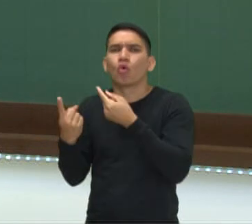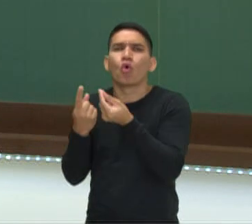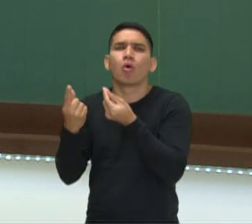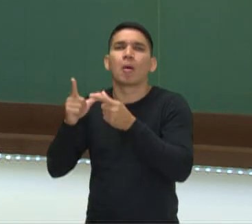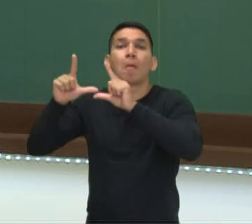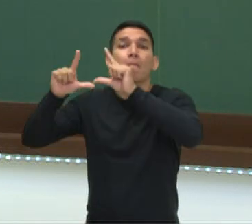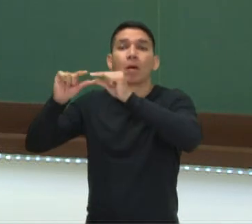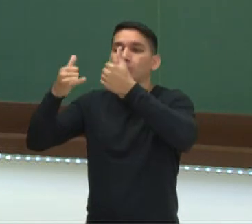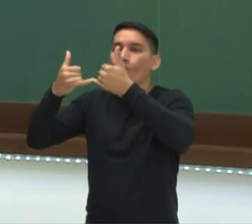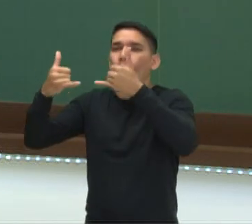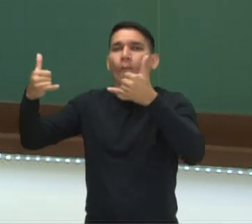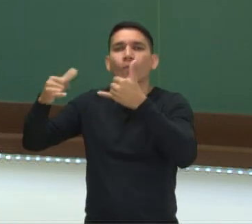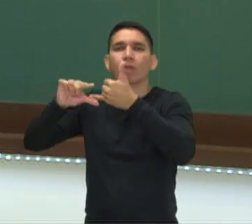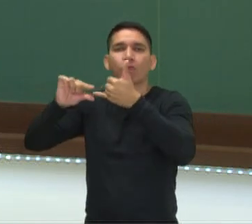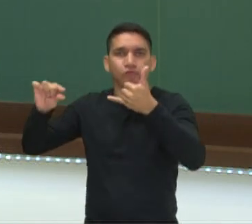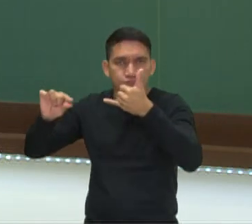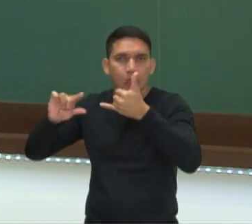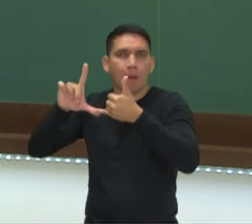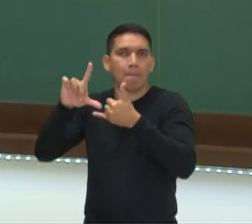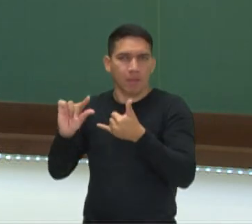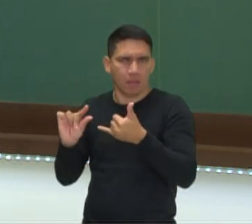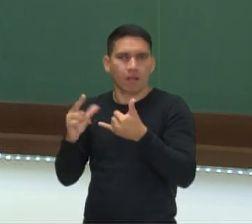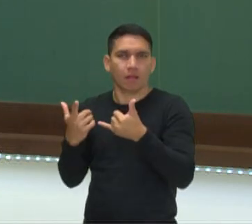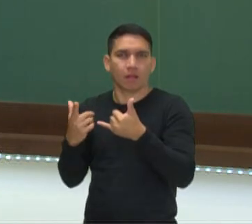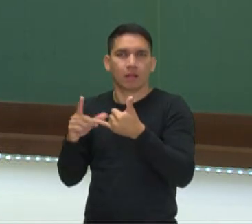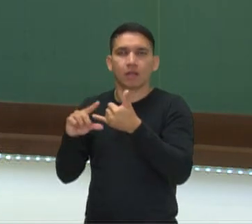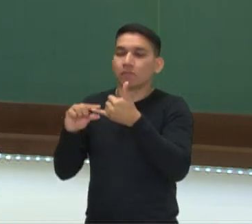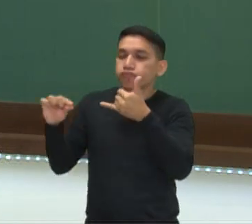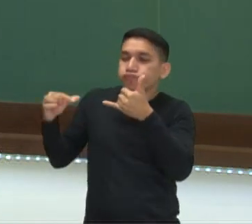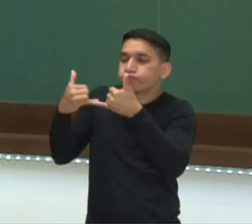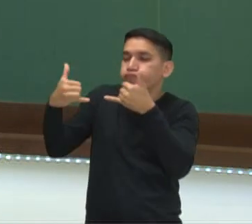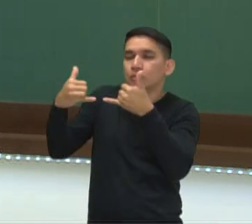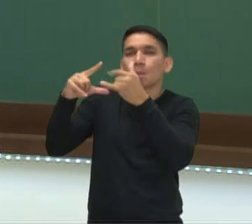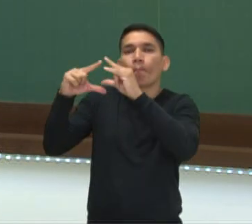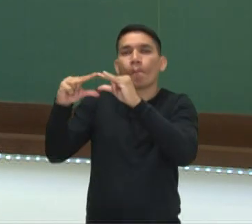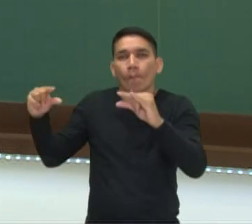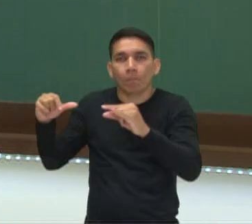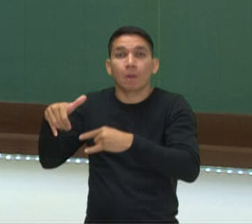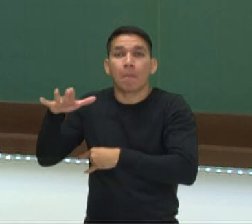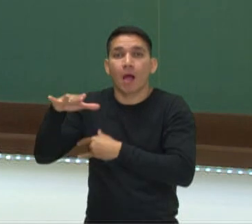menos espesso, uma espessura menor. A espessura do fio